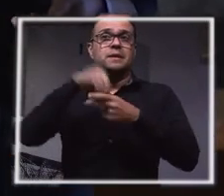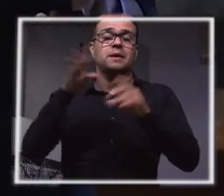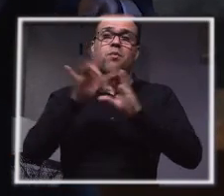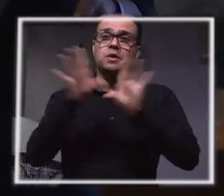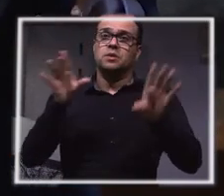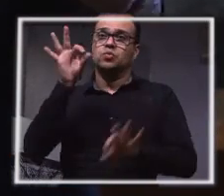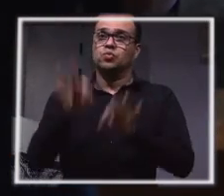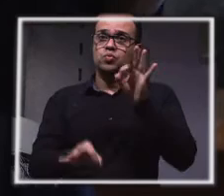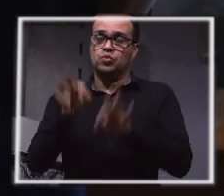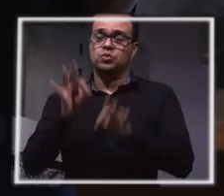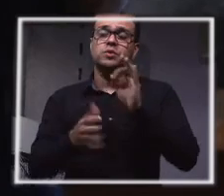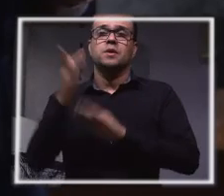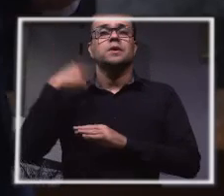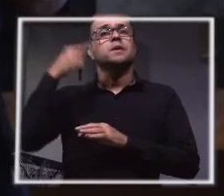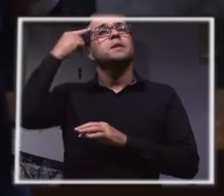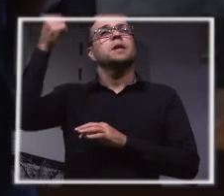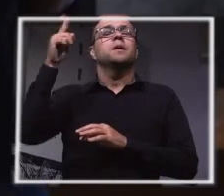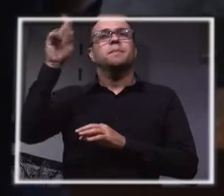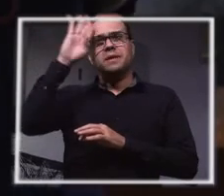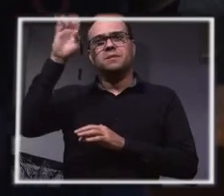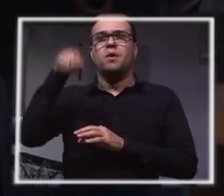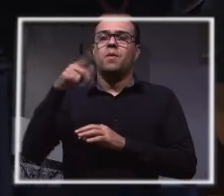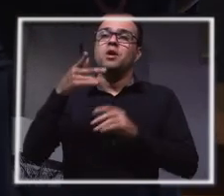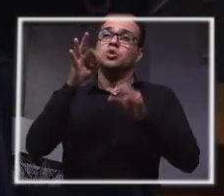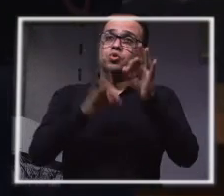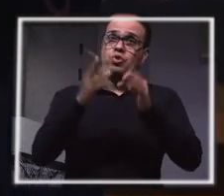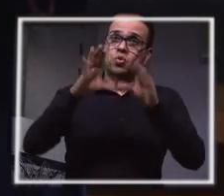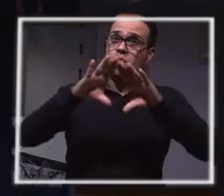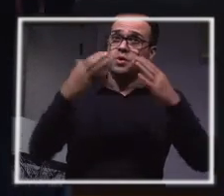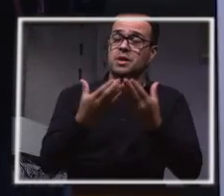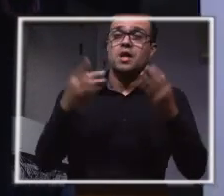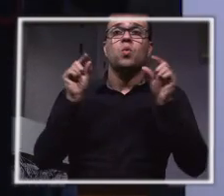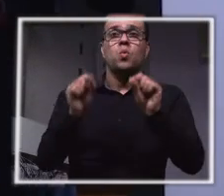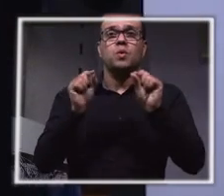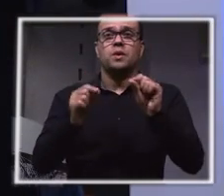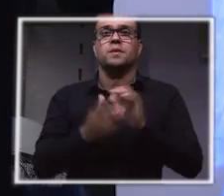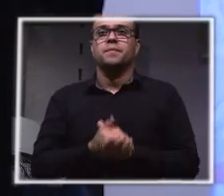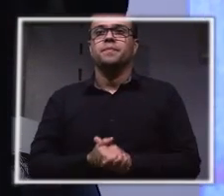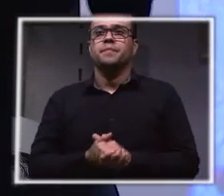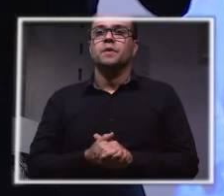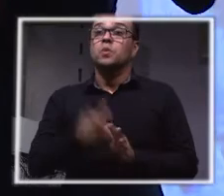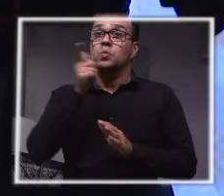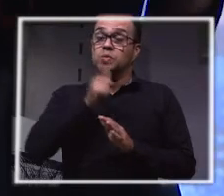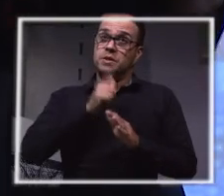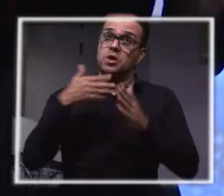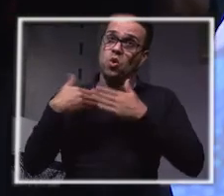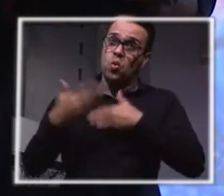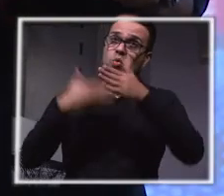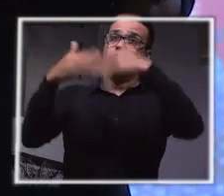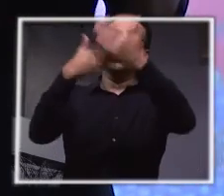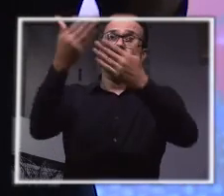da justiça. A ideia fundante da justiça comunitária é a seguinte: para a gente construir uma